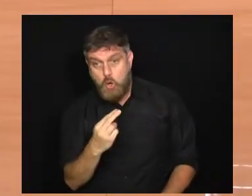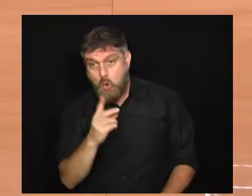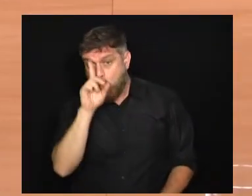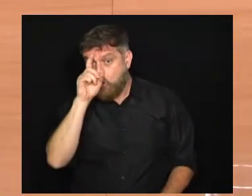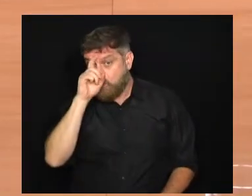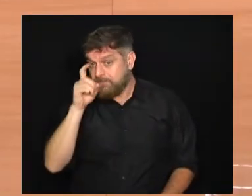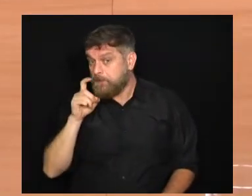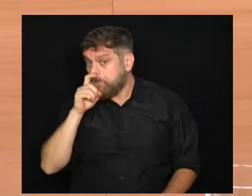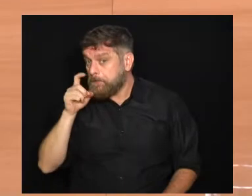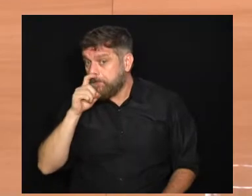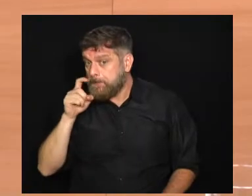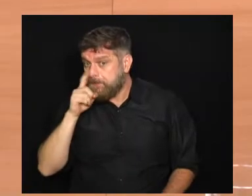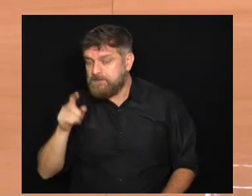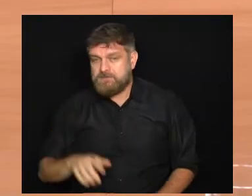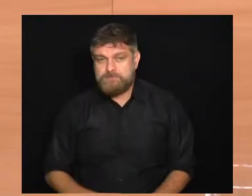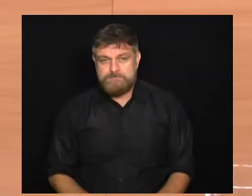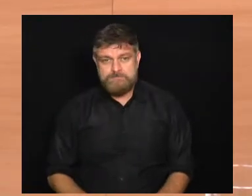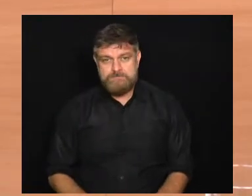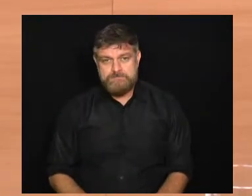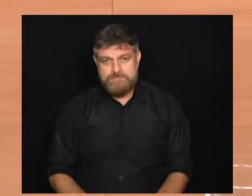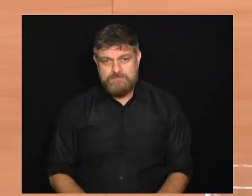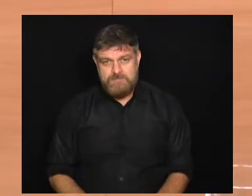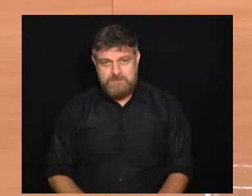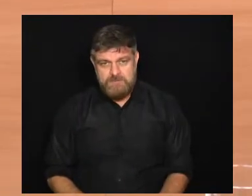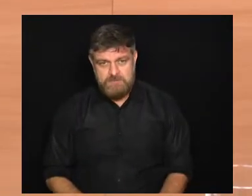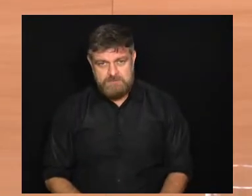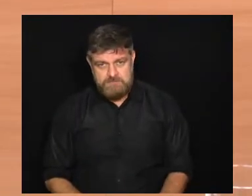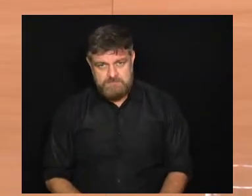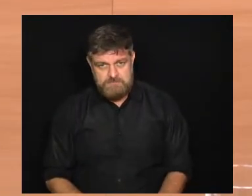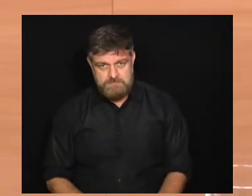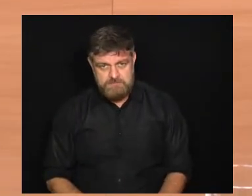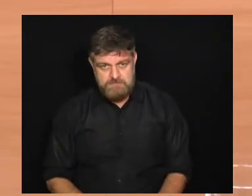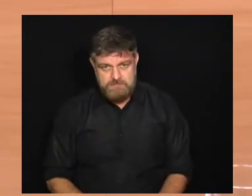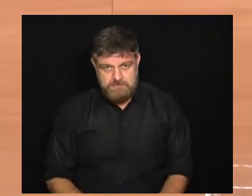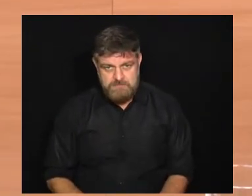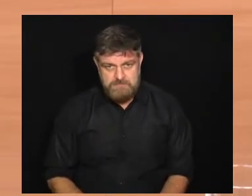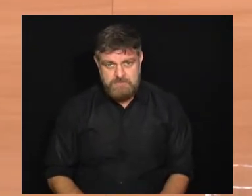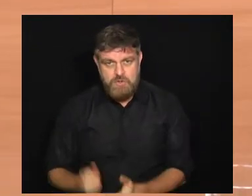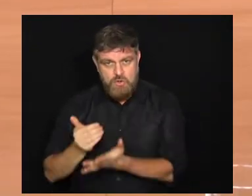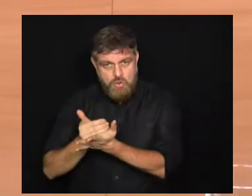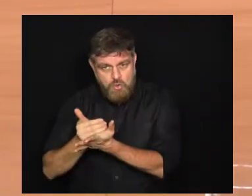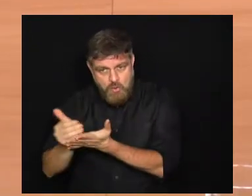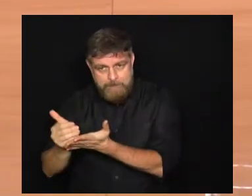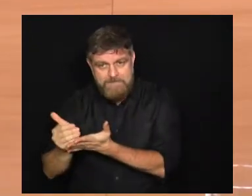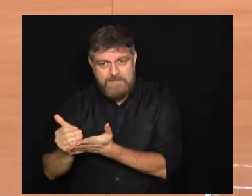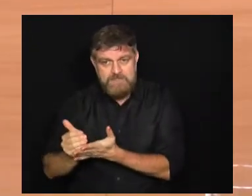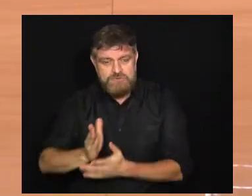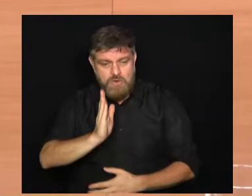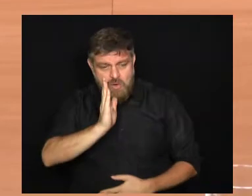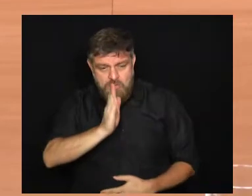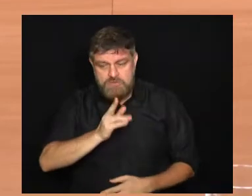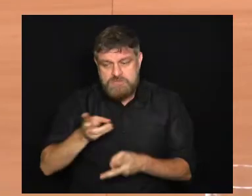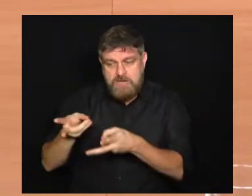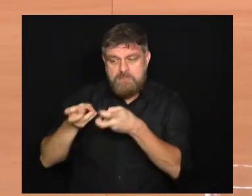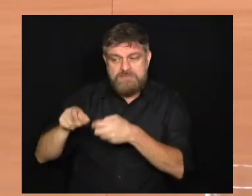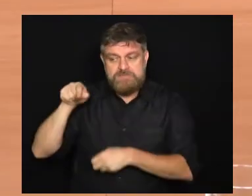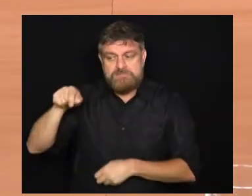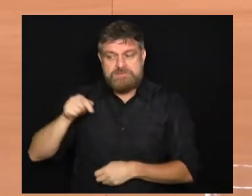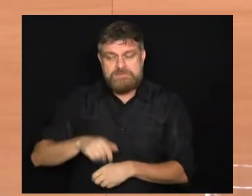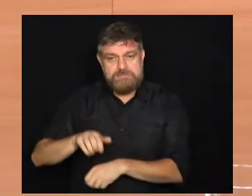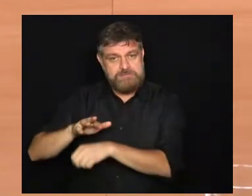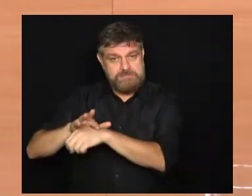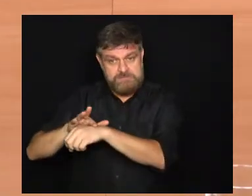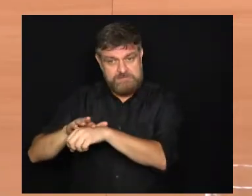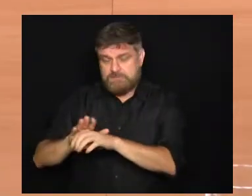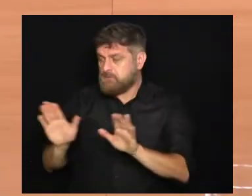Mas em caso de necessidade, isso é no atendimento inicial? Isso é quando tiver indicação de internação? Qual que é? Eu não entendi essa.